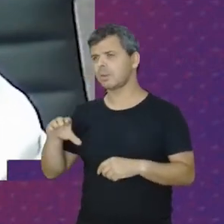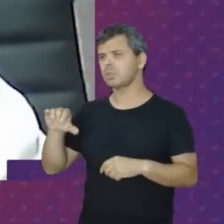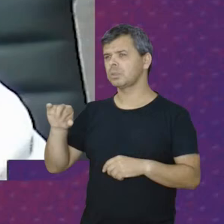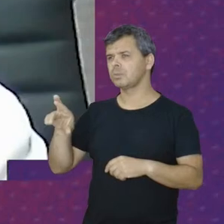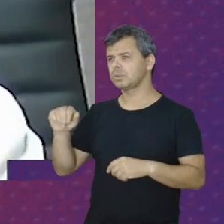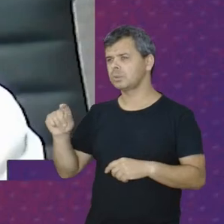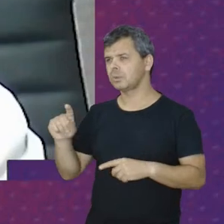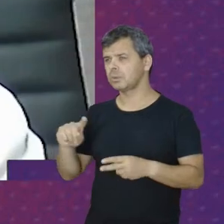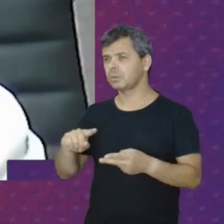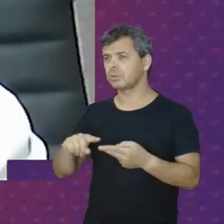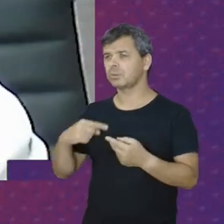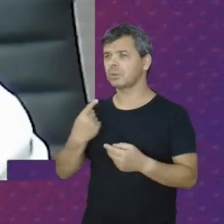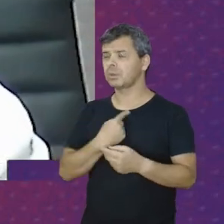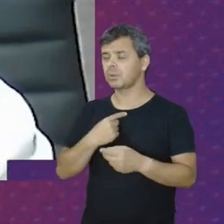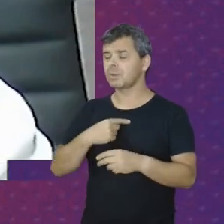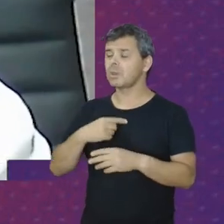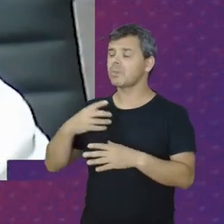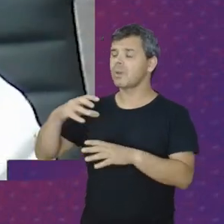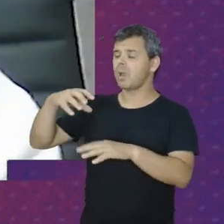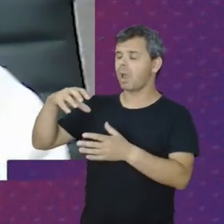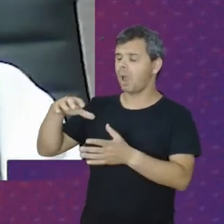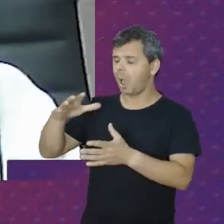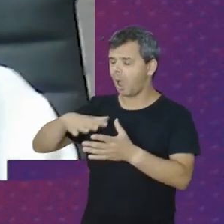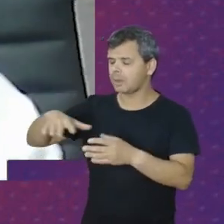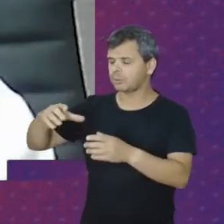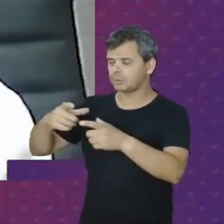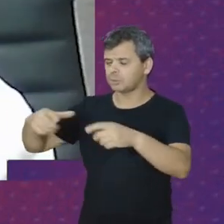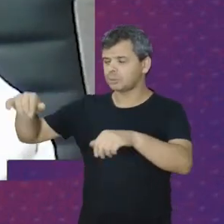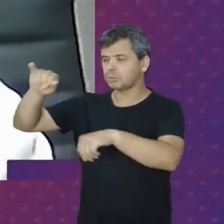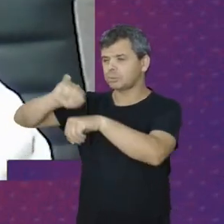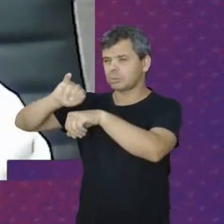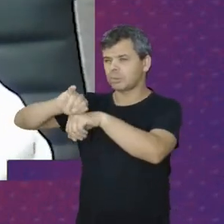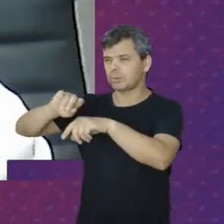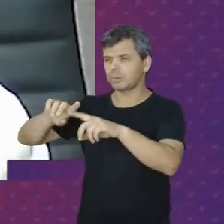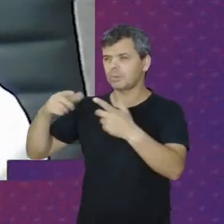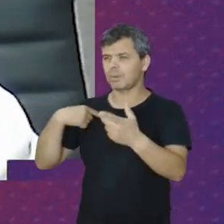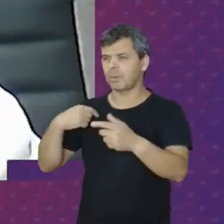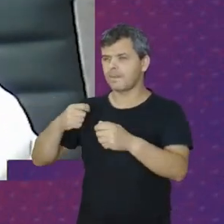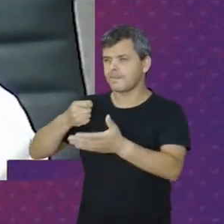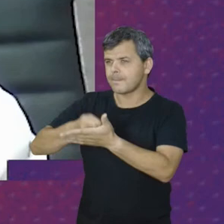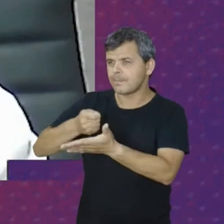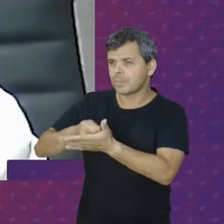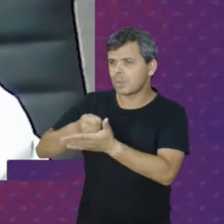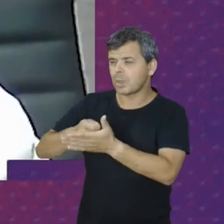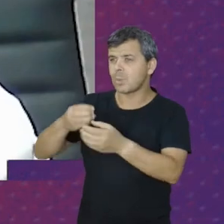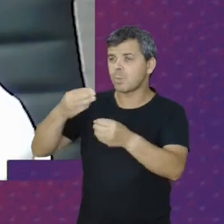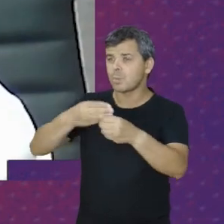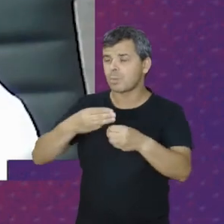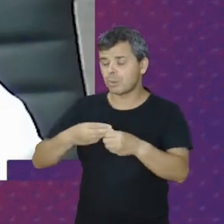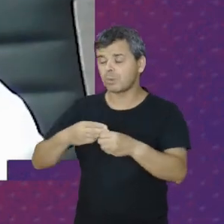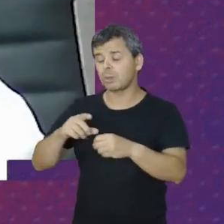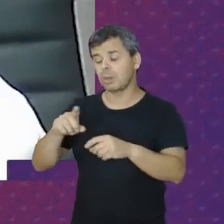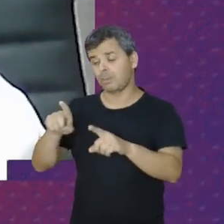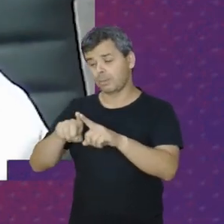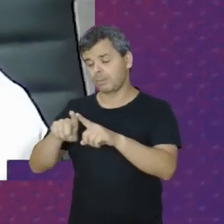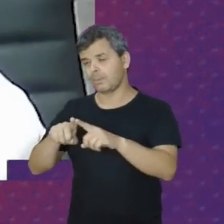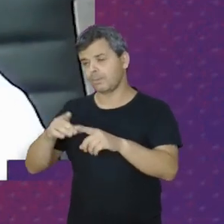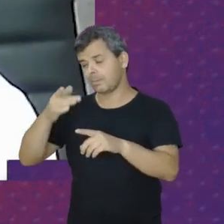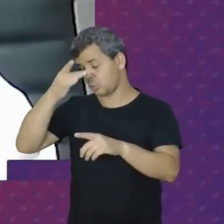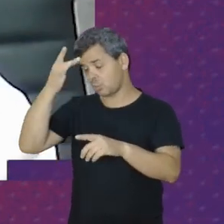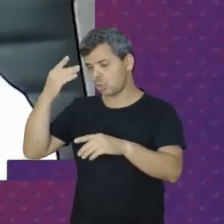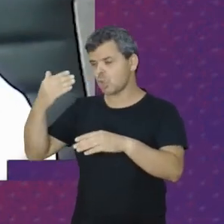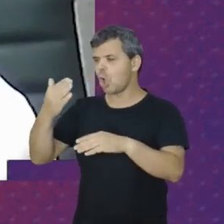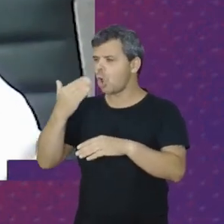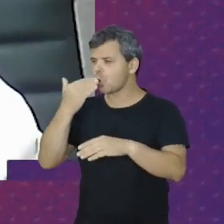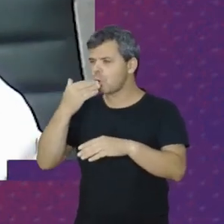Simoncílio, porque a gente aqui é região metropolitana. Então, como não tem que exigir que seja do município, vem muita gente de fora também comer aqui.